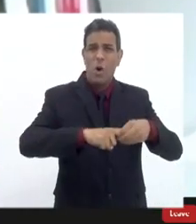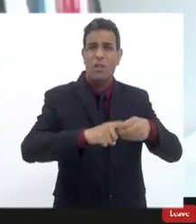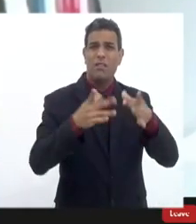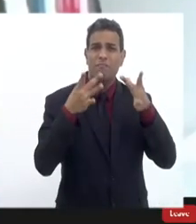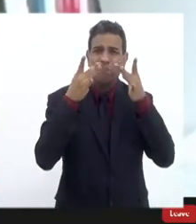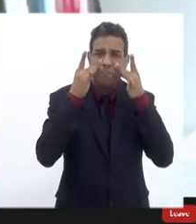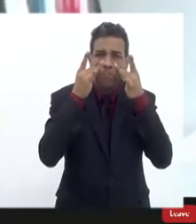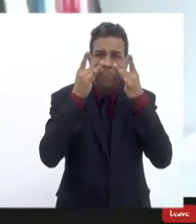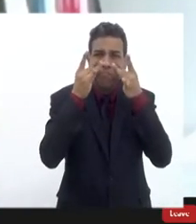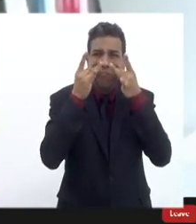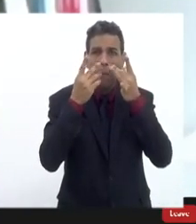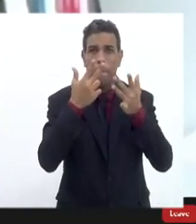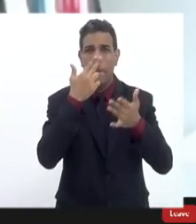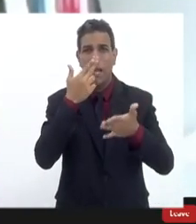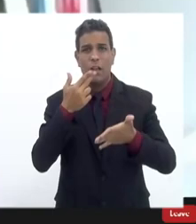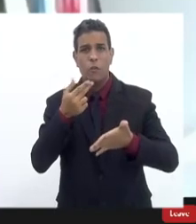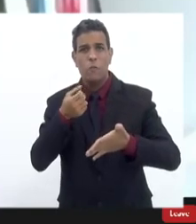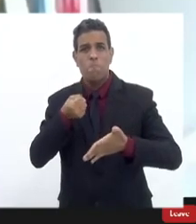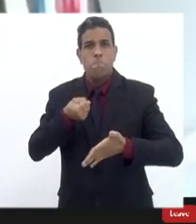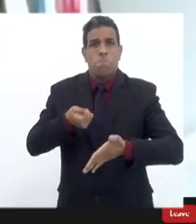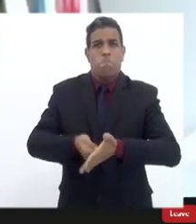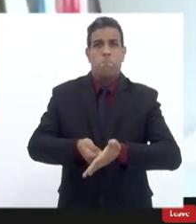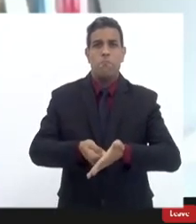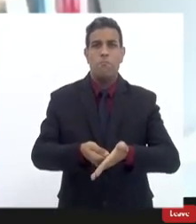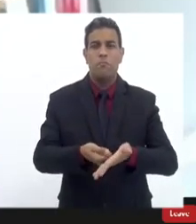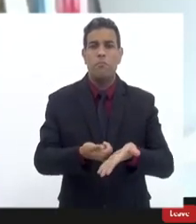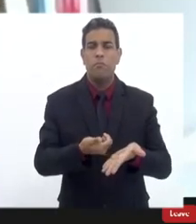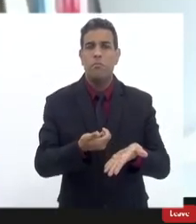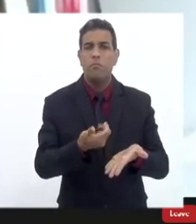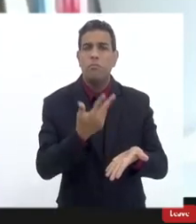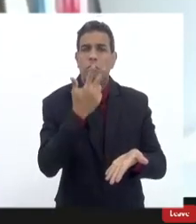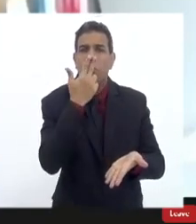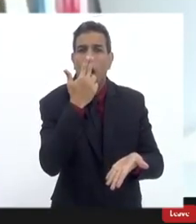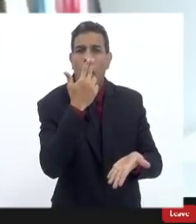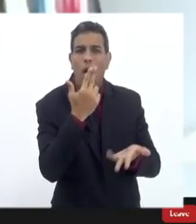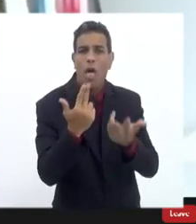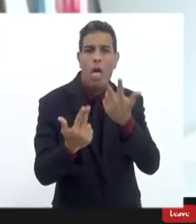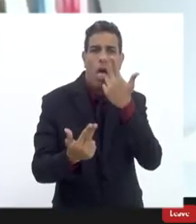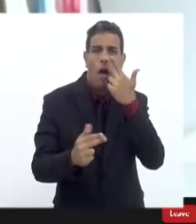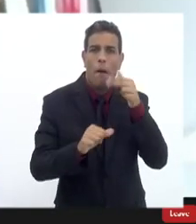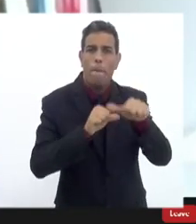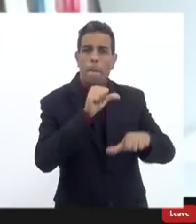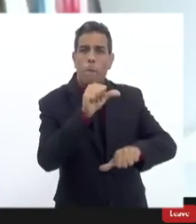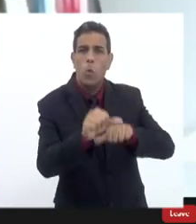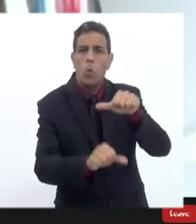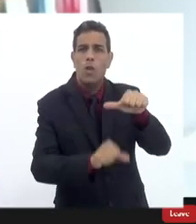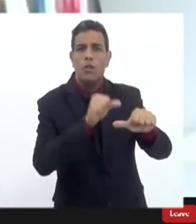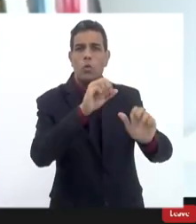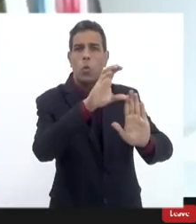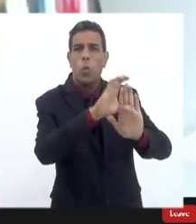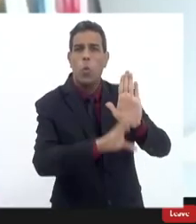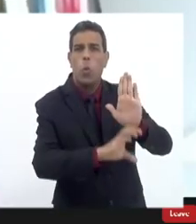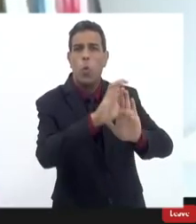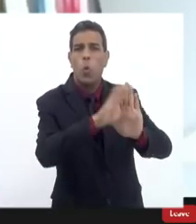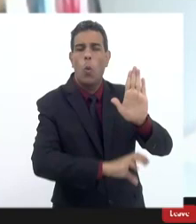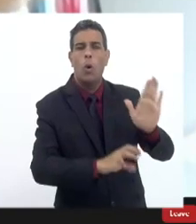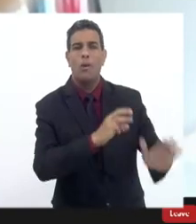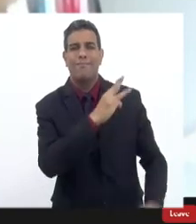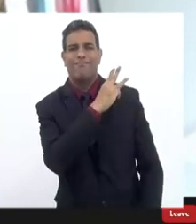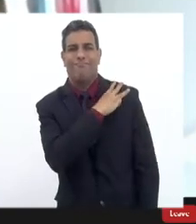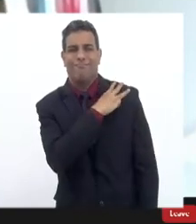Na imposição de uma modificação no ensino médio, quando